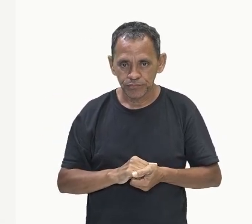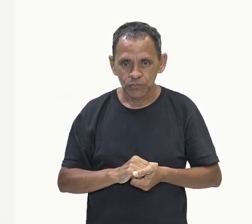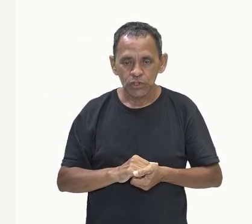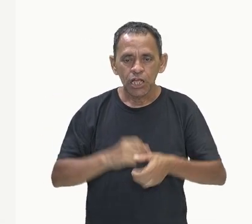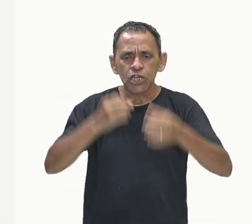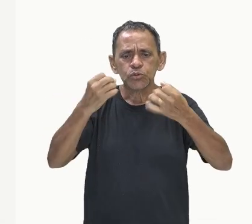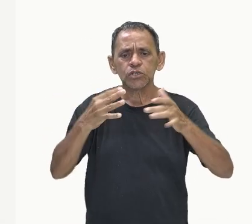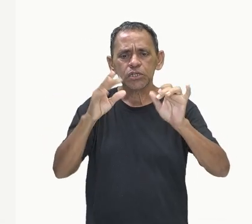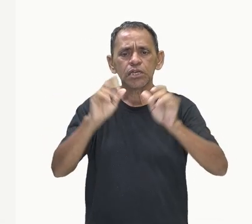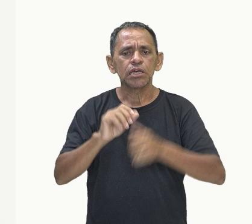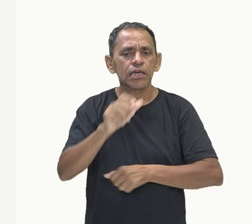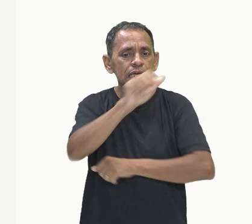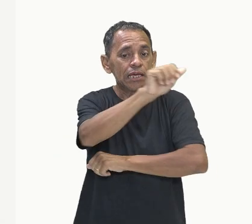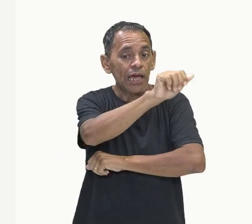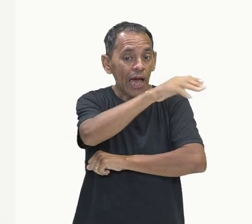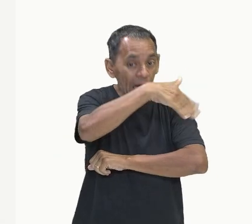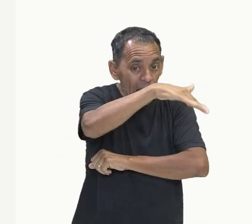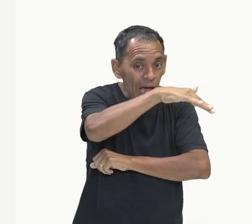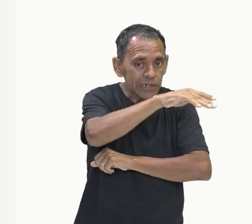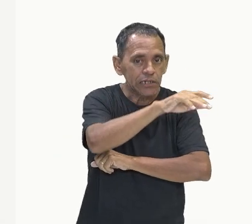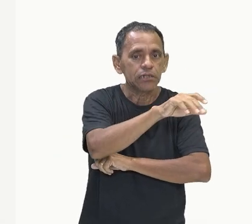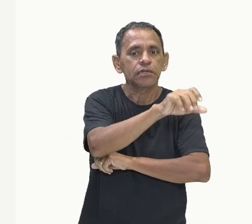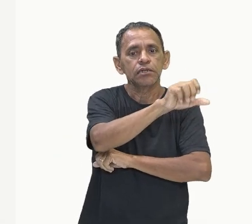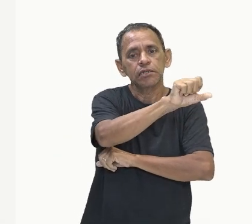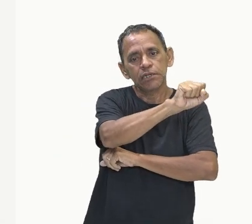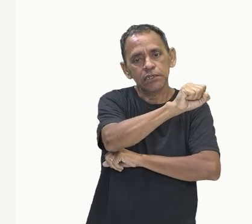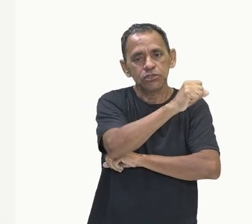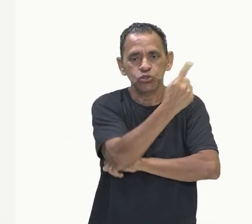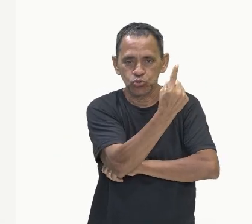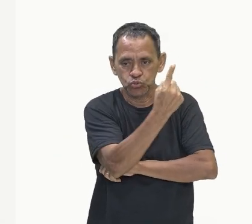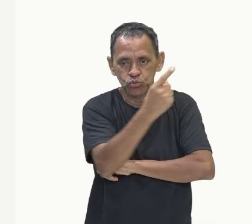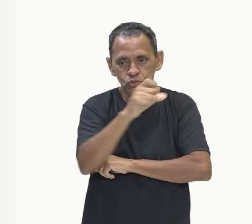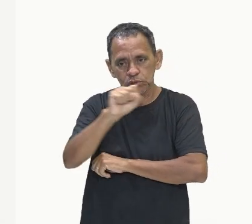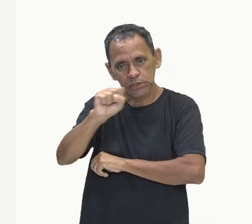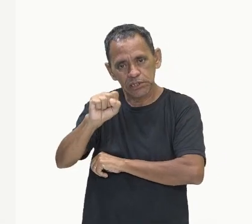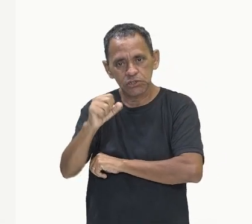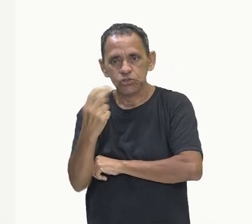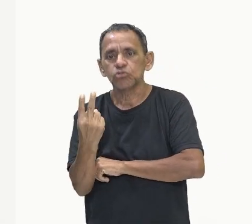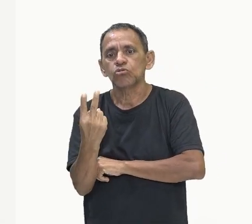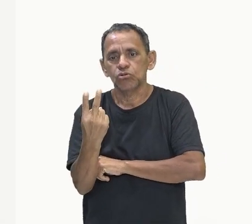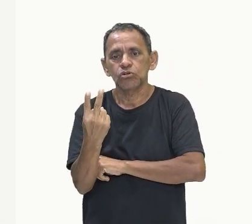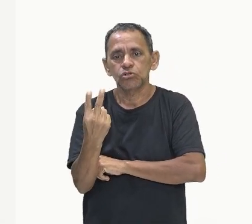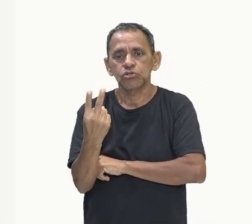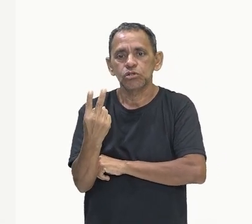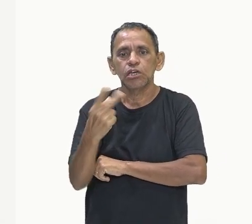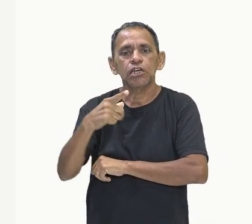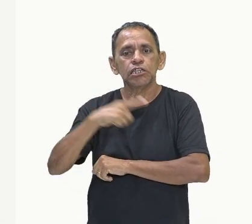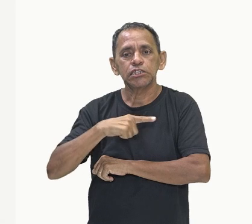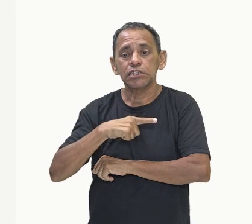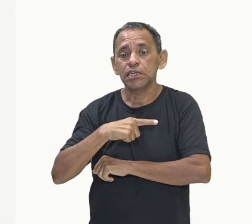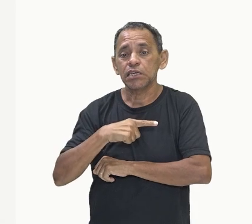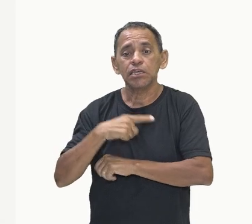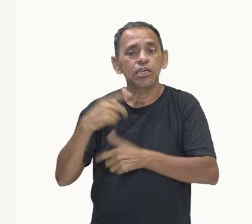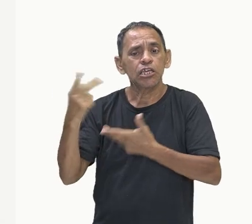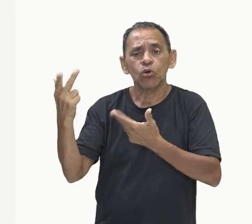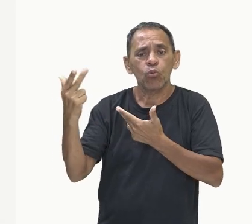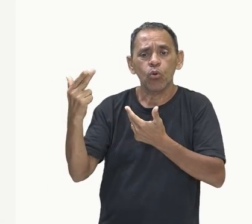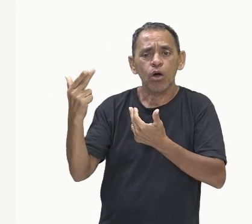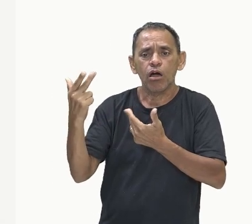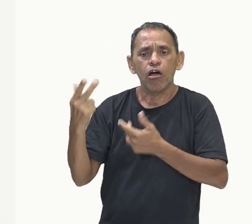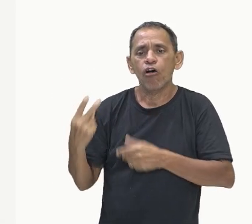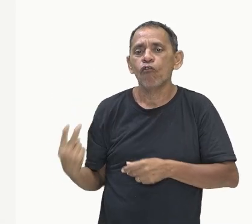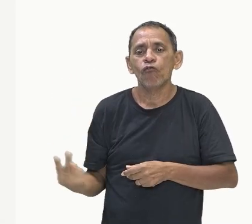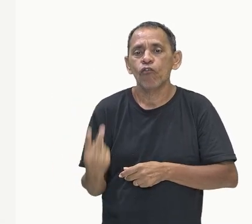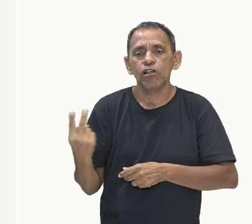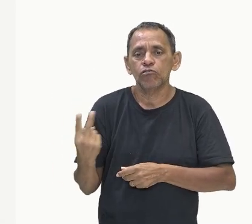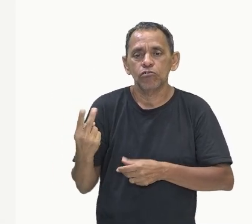essa área S1 e essa área S2 aqui, ó, elas vão ter o mesmo valor. E